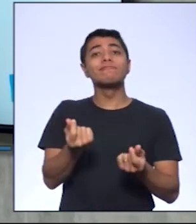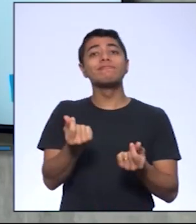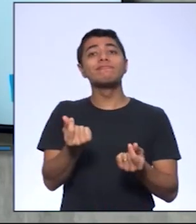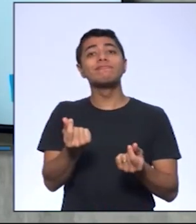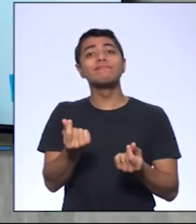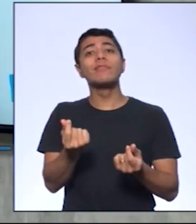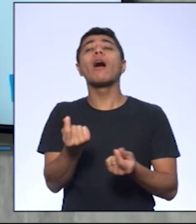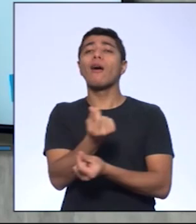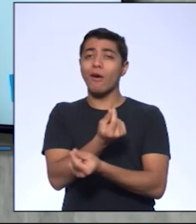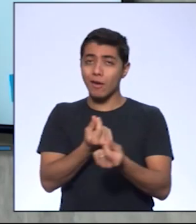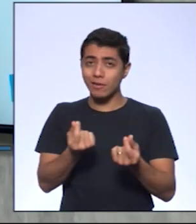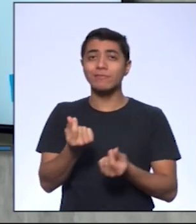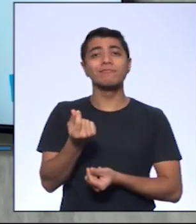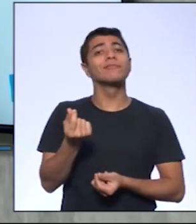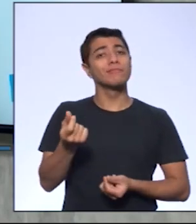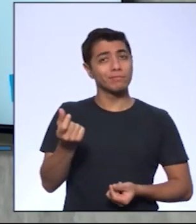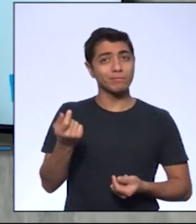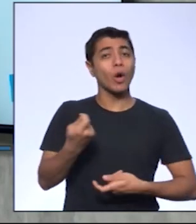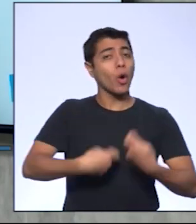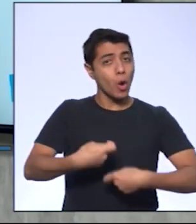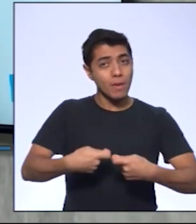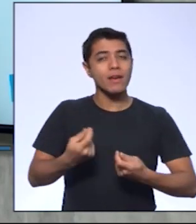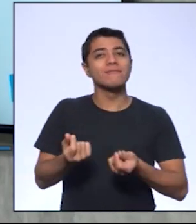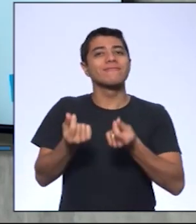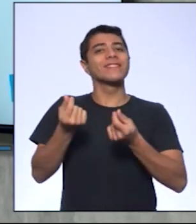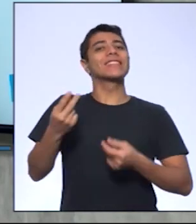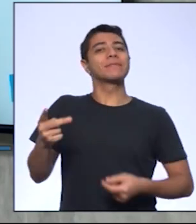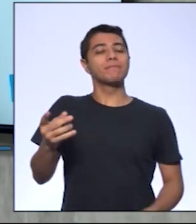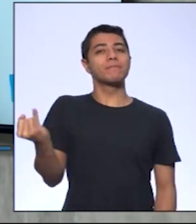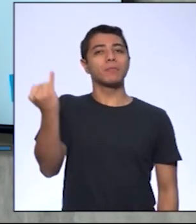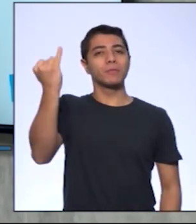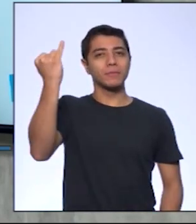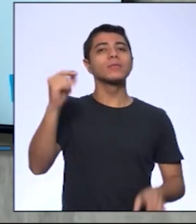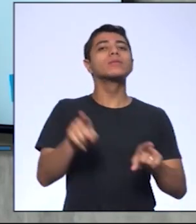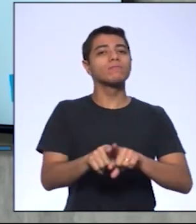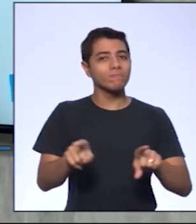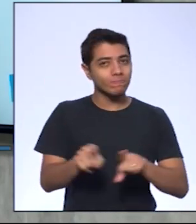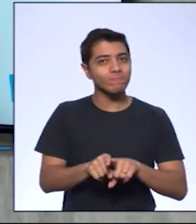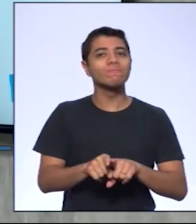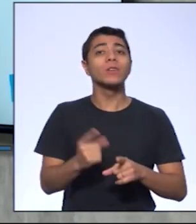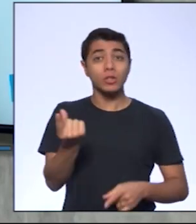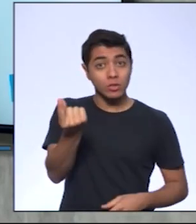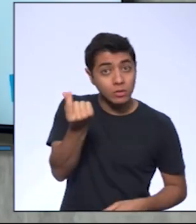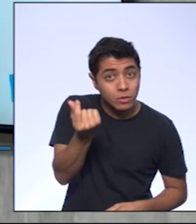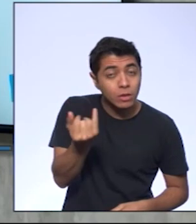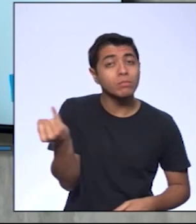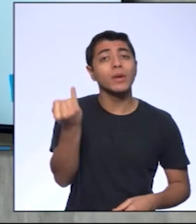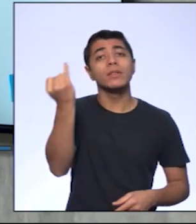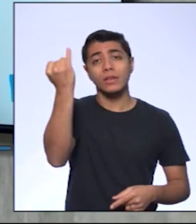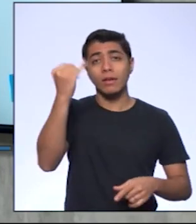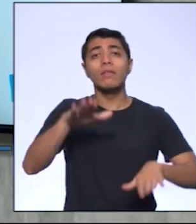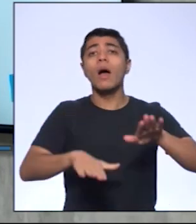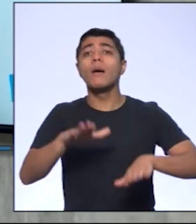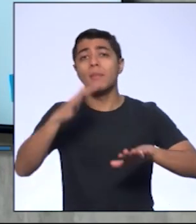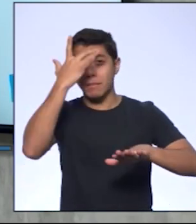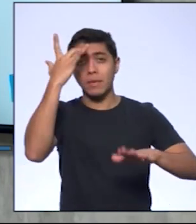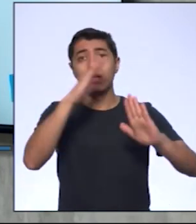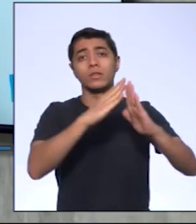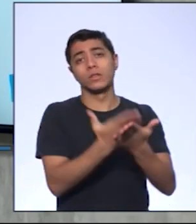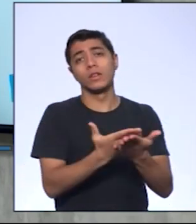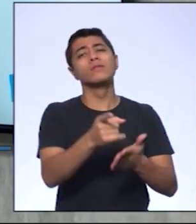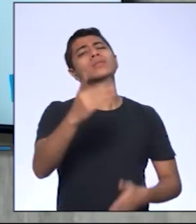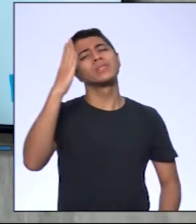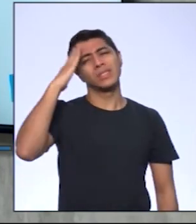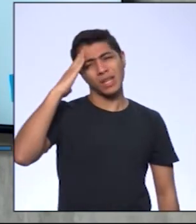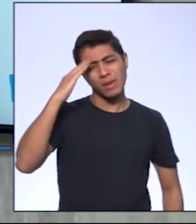a condição econômica, ela está muito, muito próxima do nível de escolaridade. Você sabe